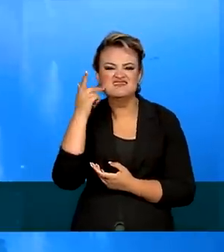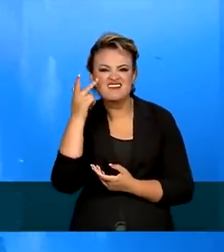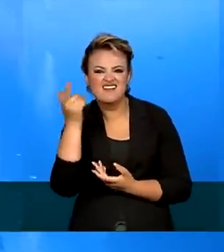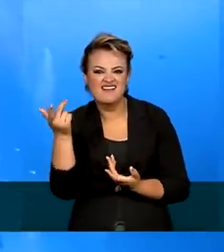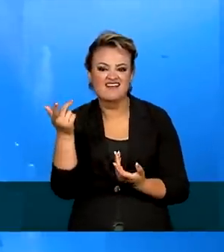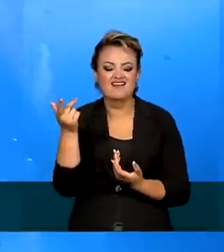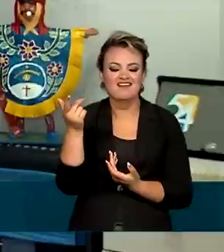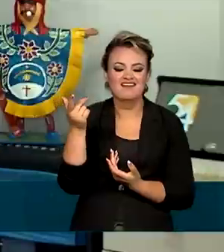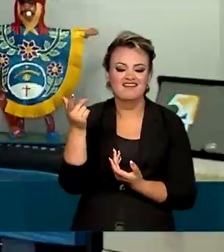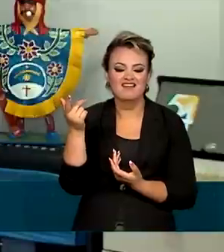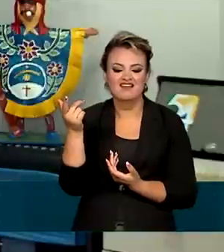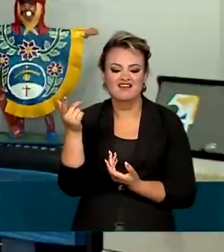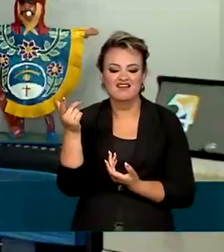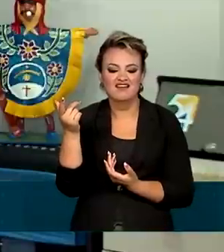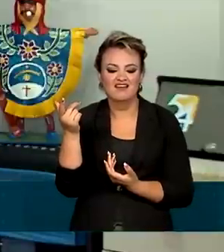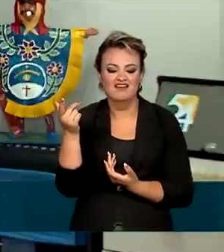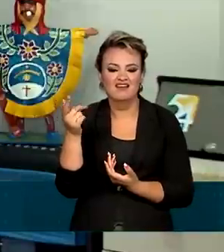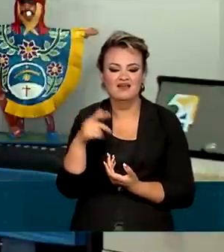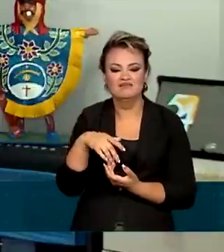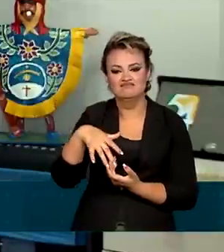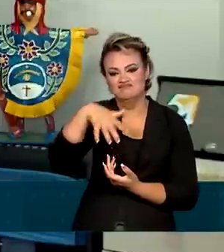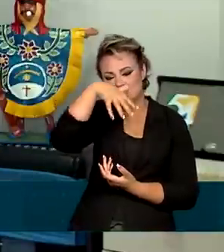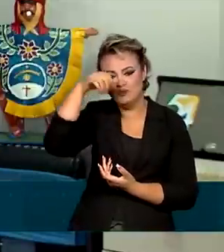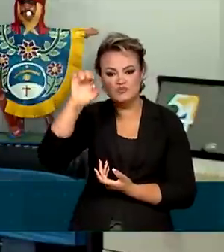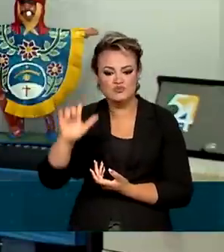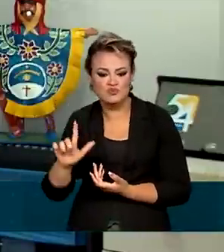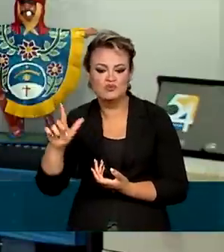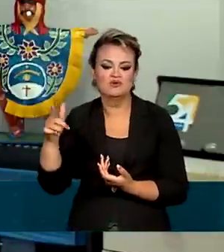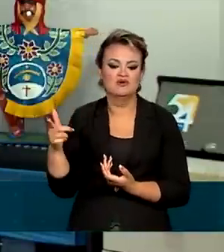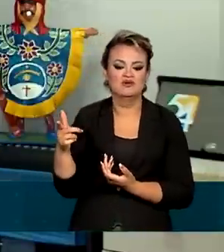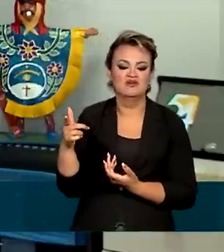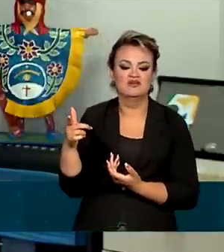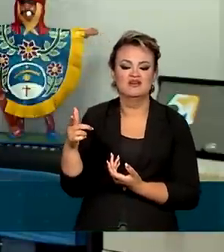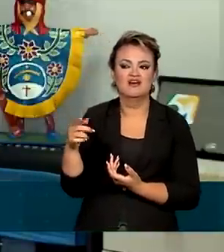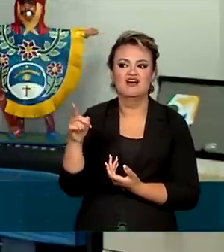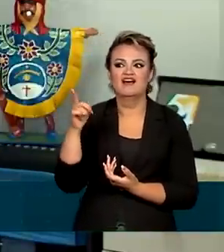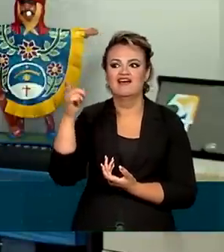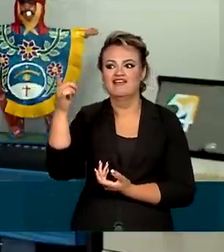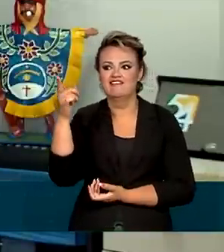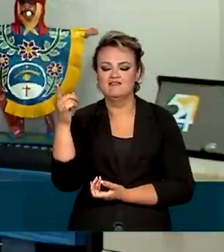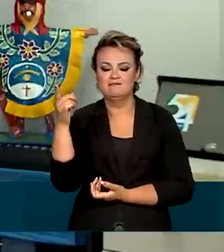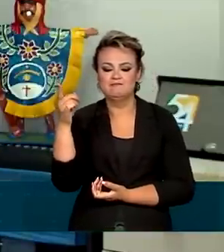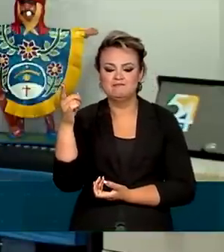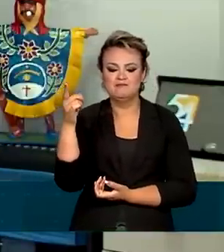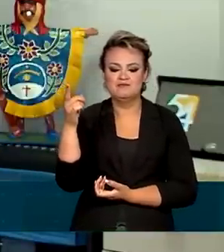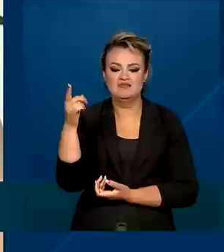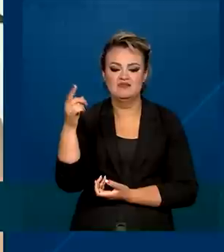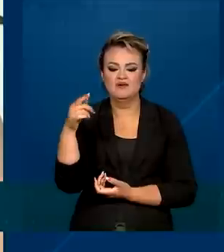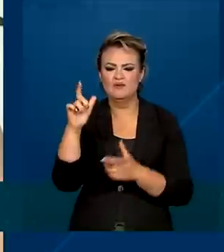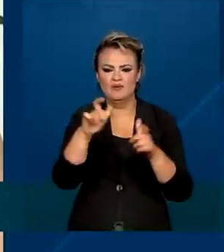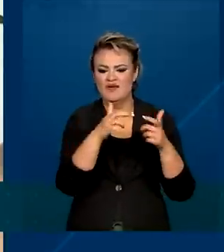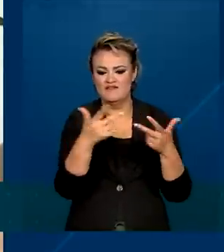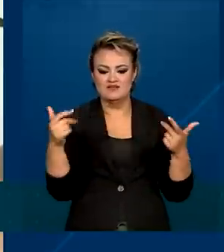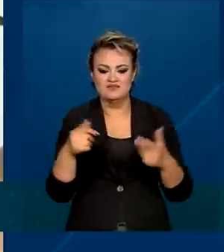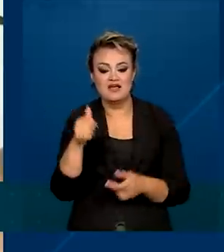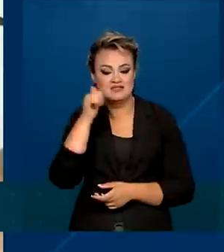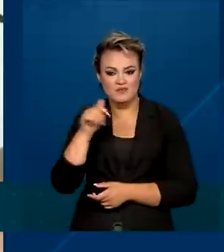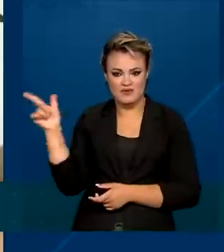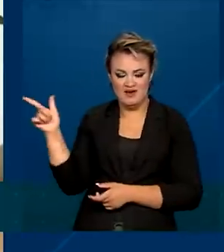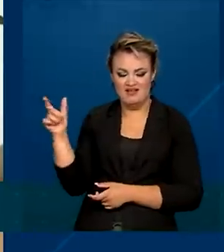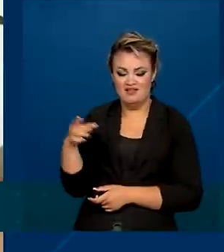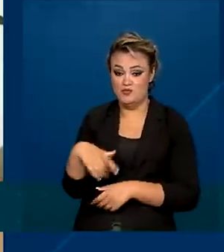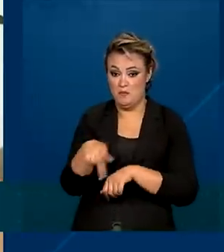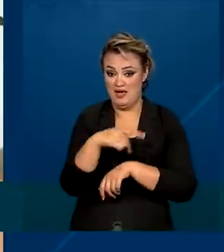vai no Jalapão você vai bonito no Mato Grosso do Sul Você vai em Barcelos lá no Rio Negro Argentina